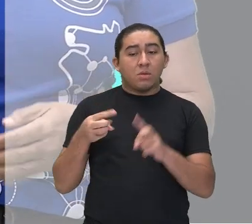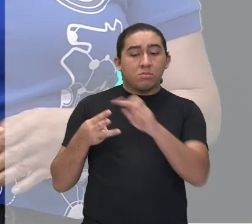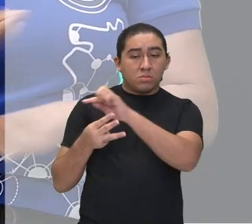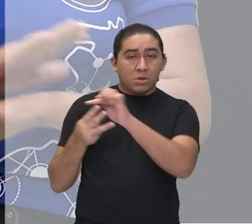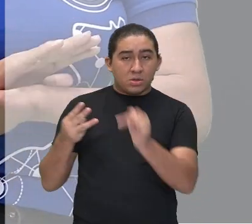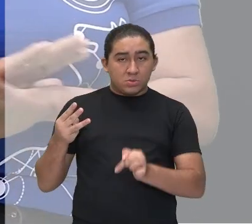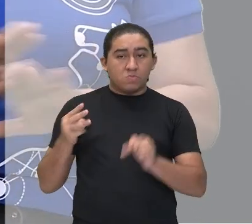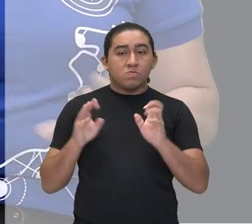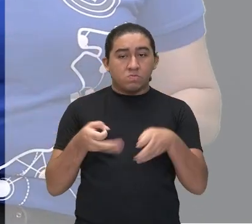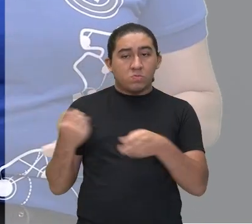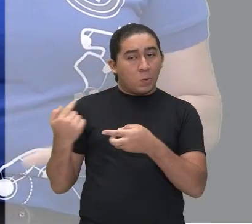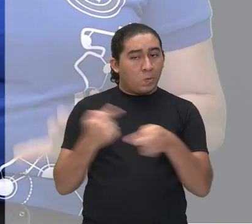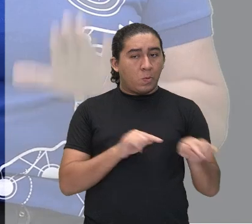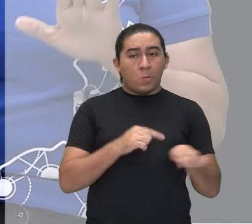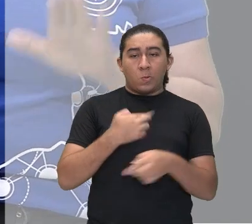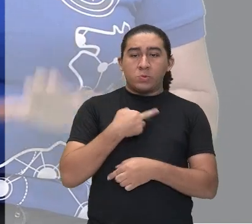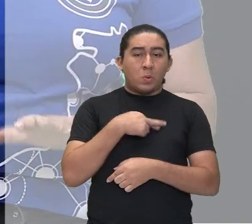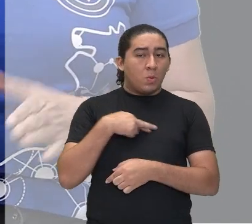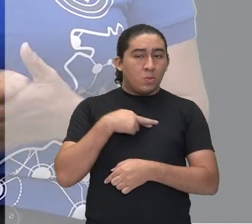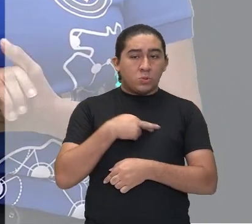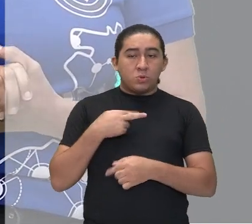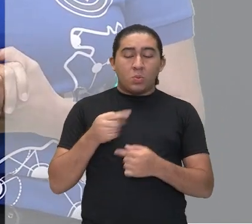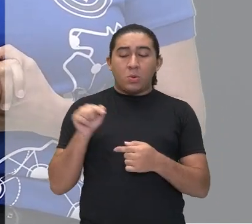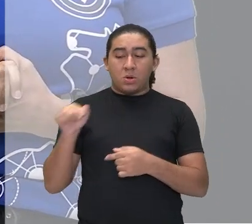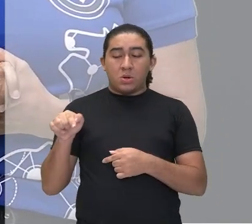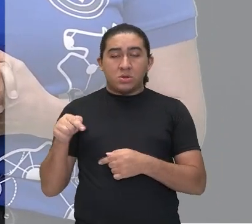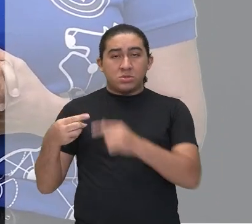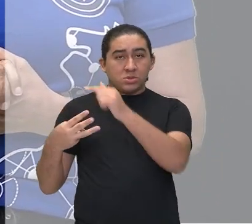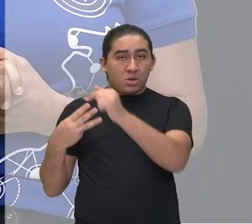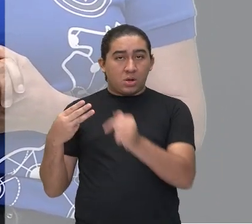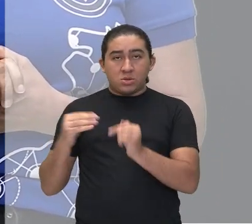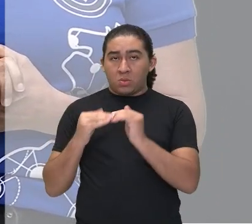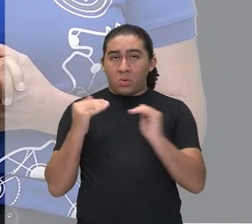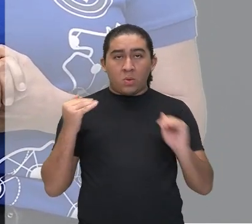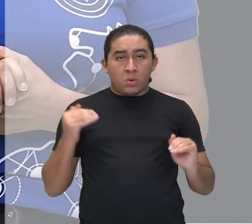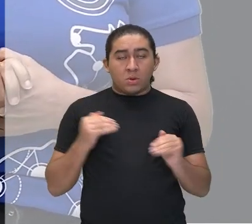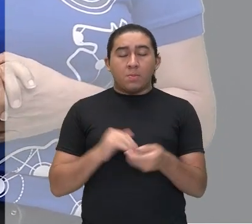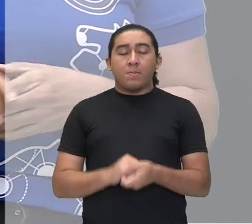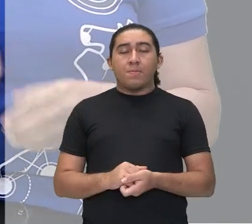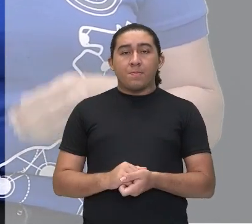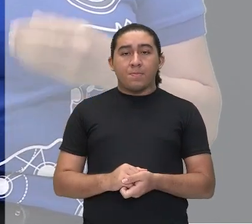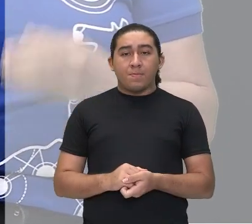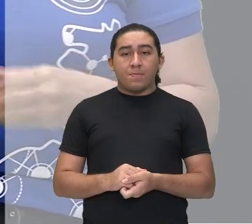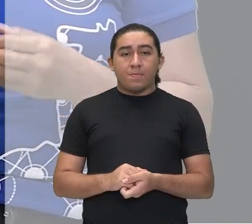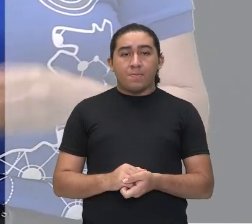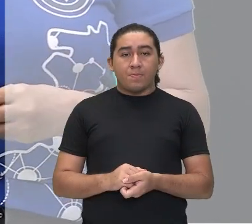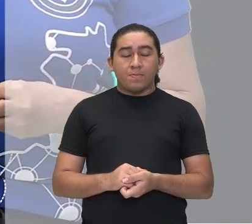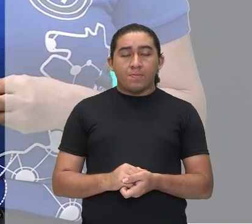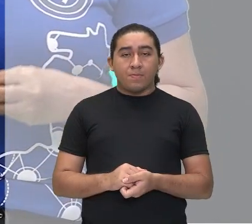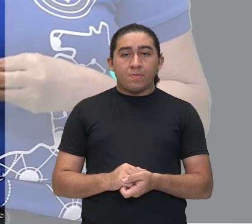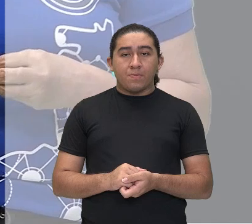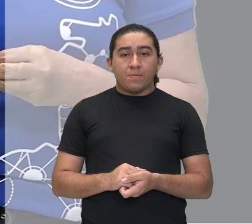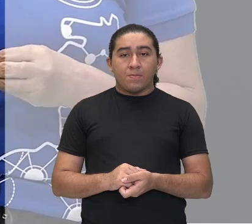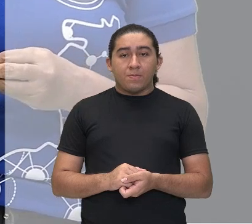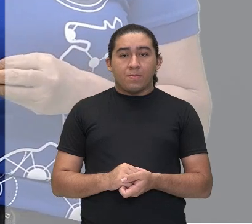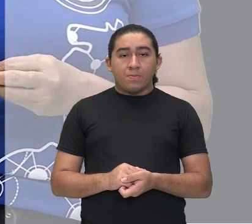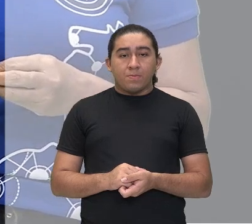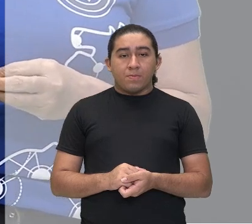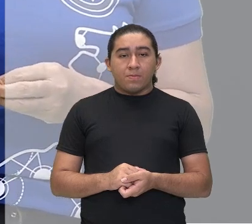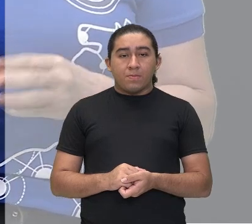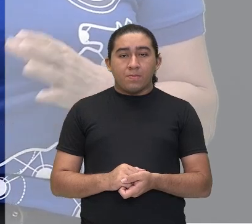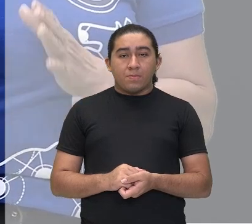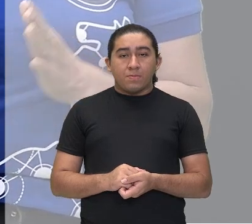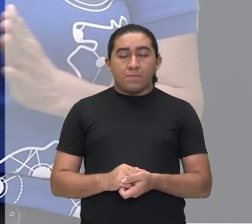antirromânticos, porque tudo isso do romantismo ficou para trás, né? Não tem mais essa